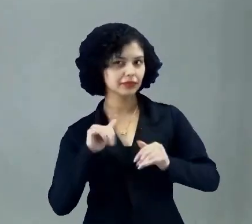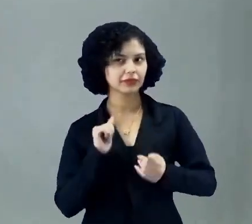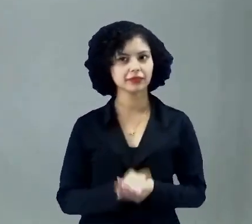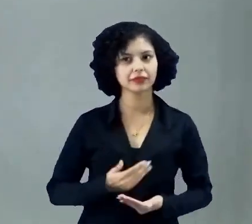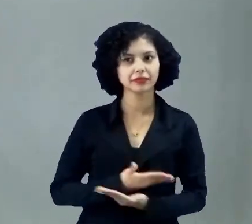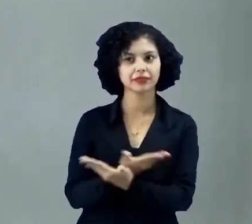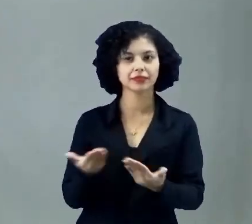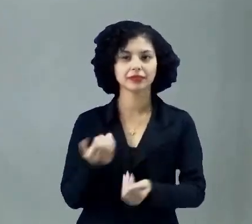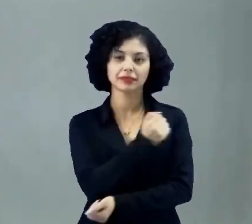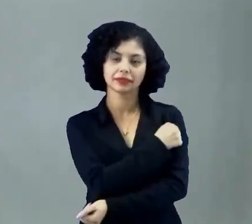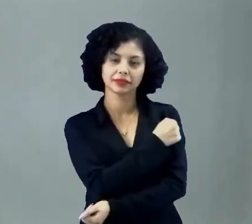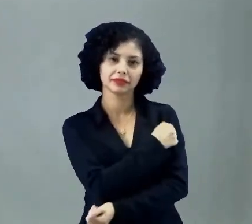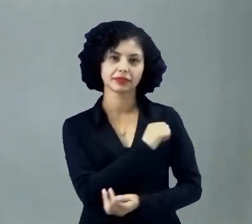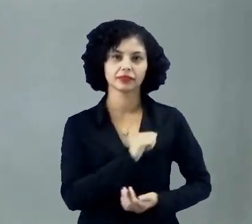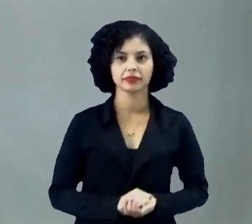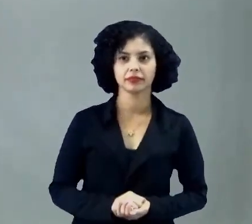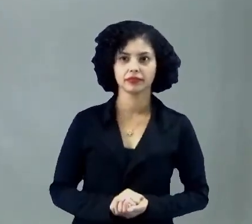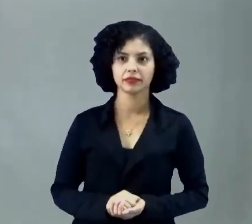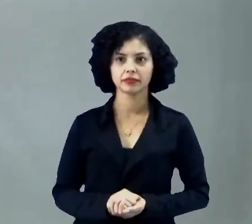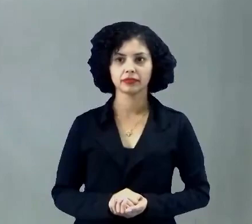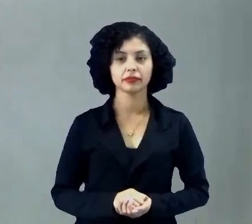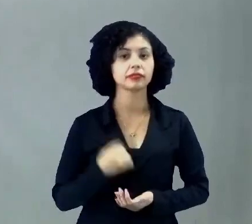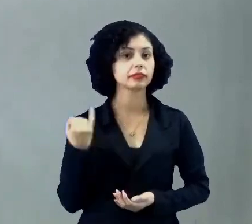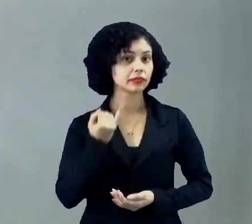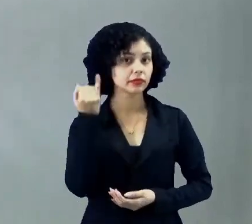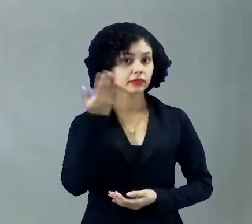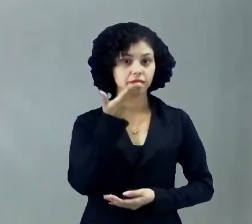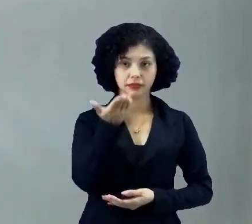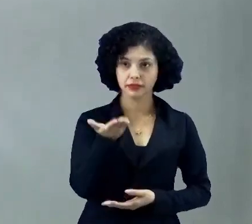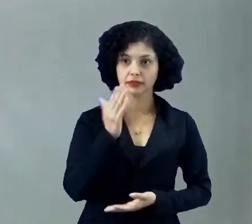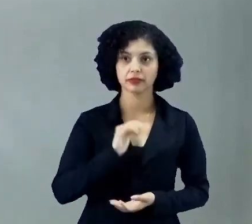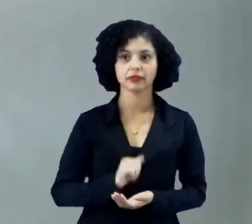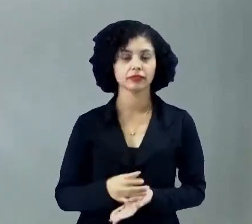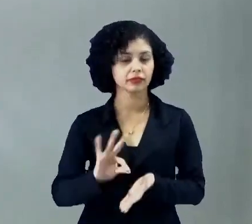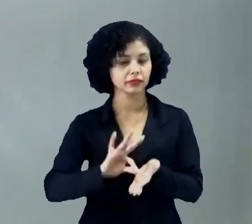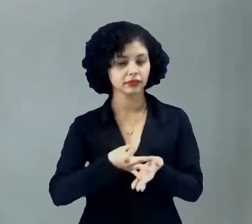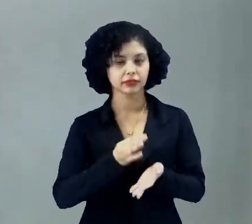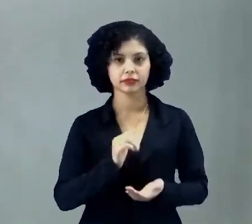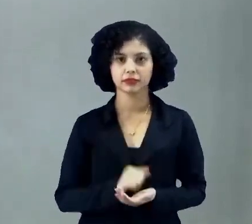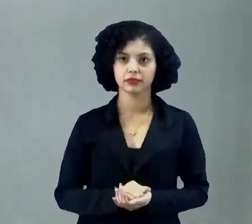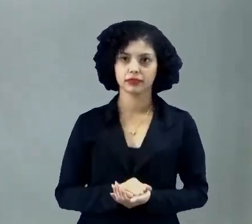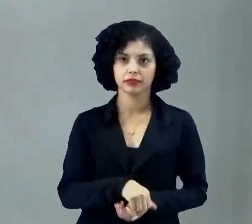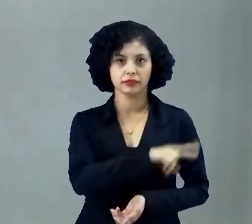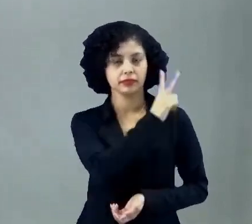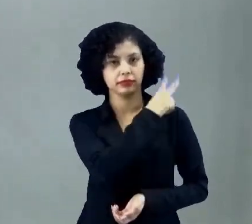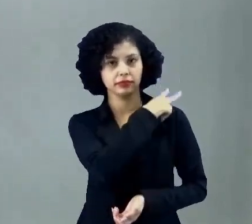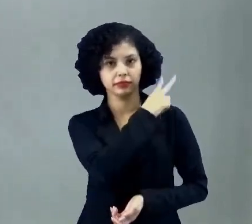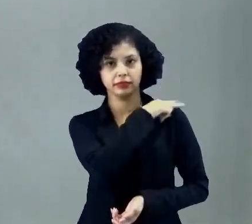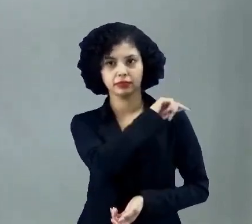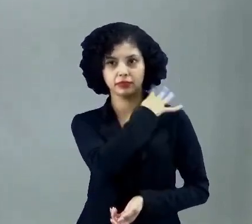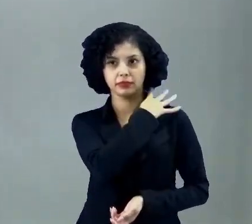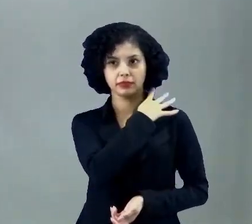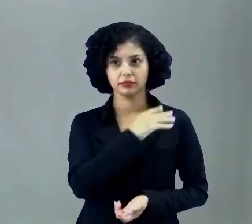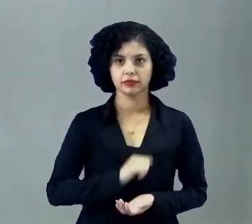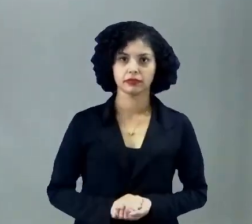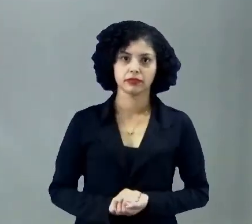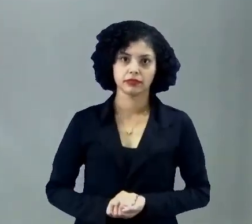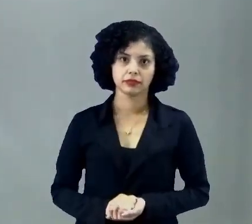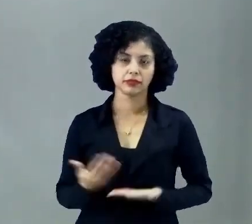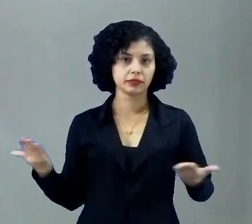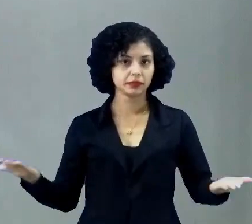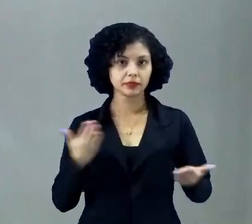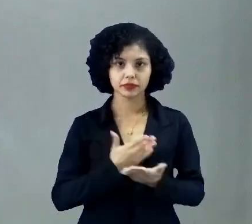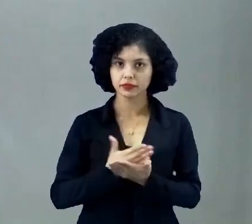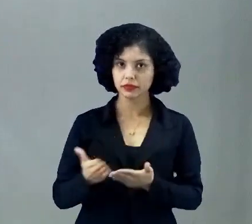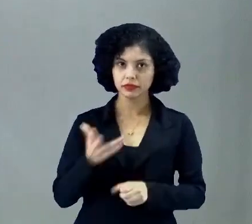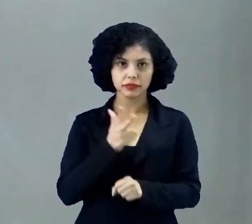Olá a todos os alunos e alunas, especialmente para você que está matriculado na segunda série do ensino médio. Está